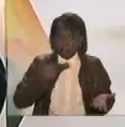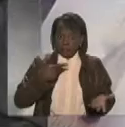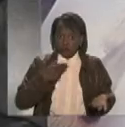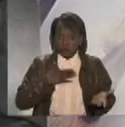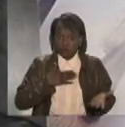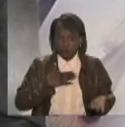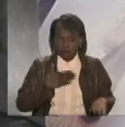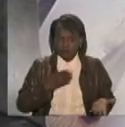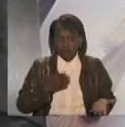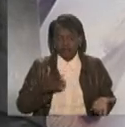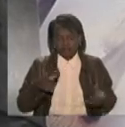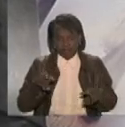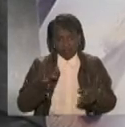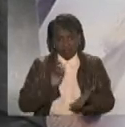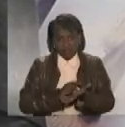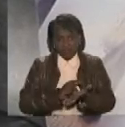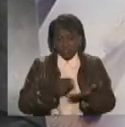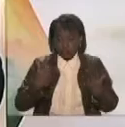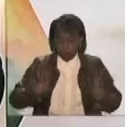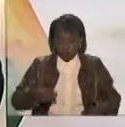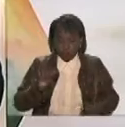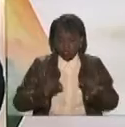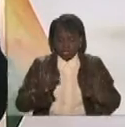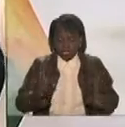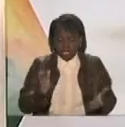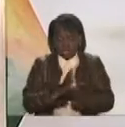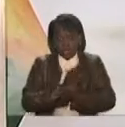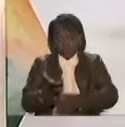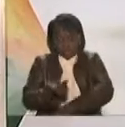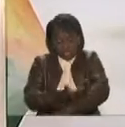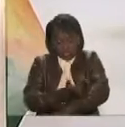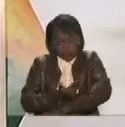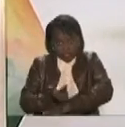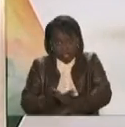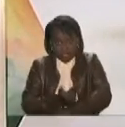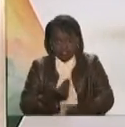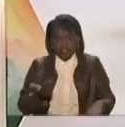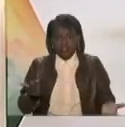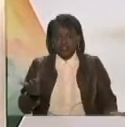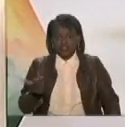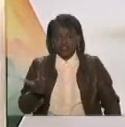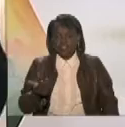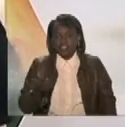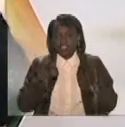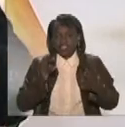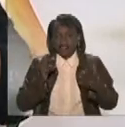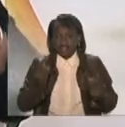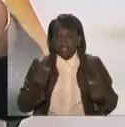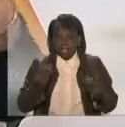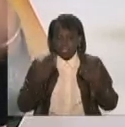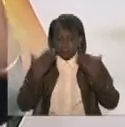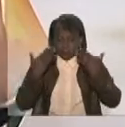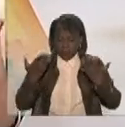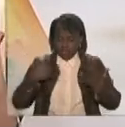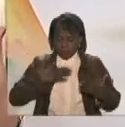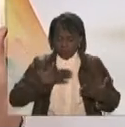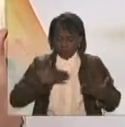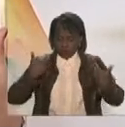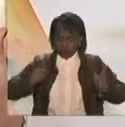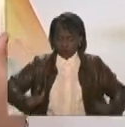corpo é meu, né? Exatamente. Que corpo é esse? Alguns fazem tatuagem, né, como forma de